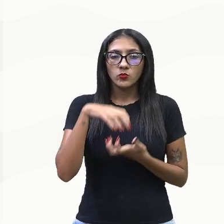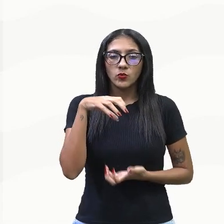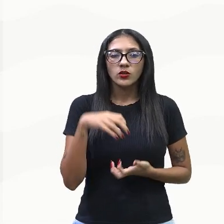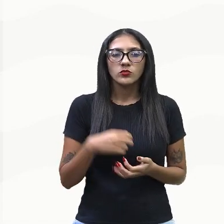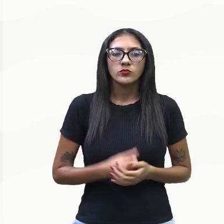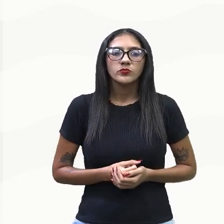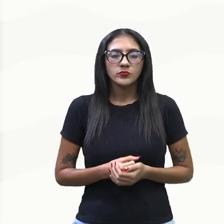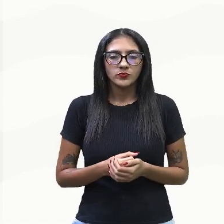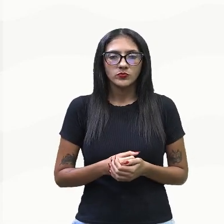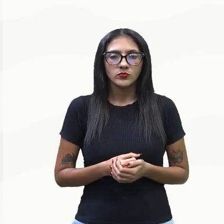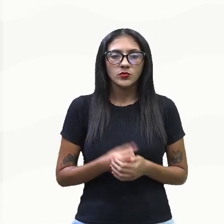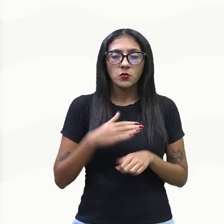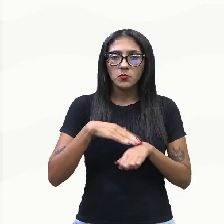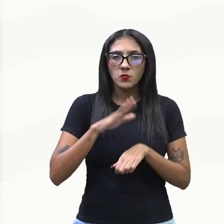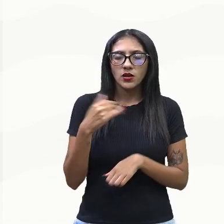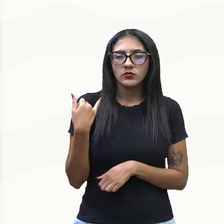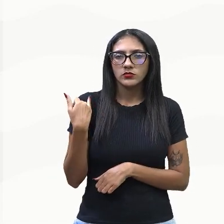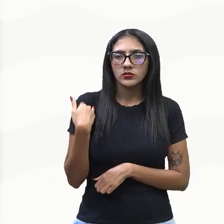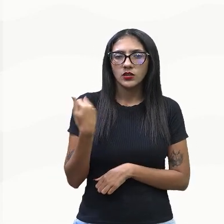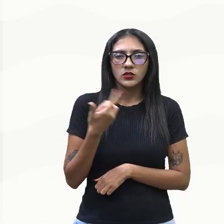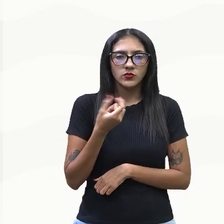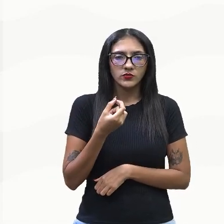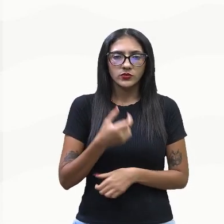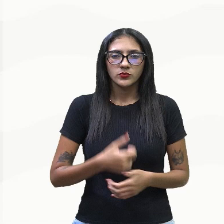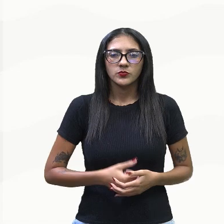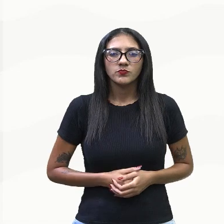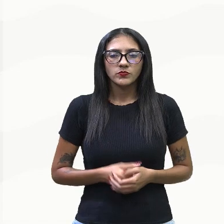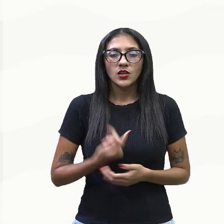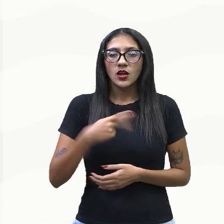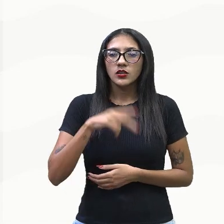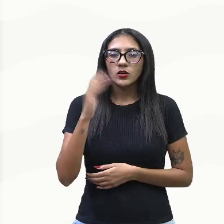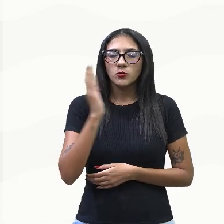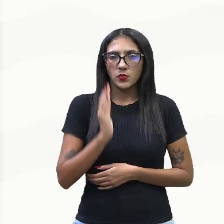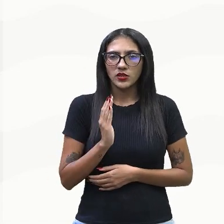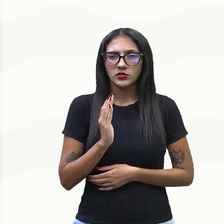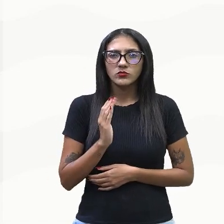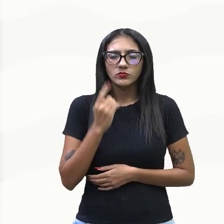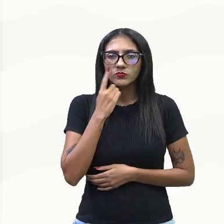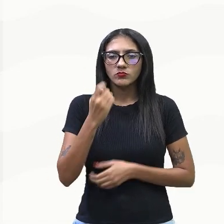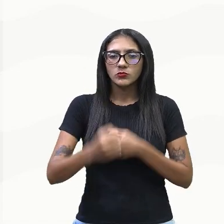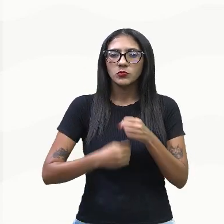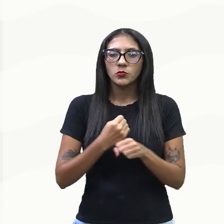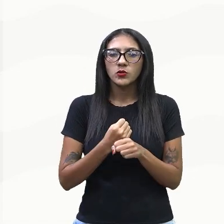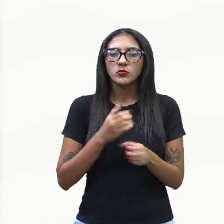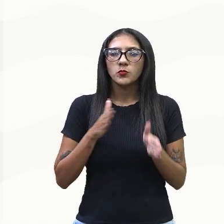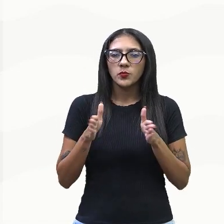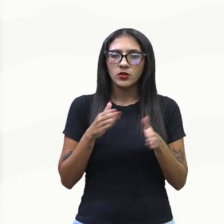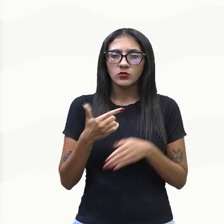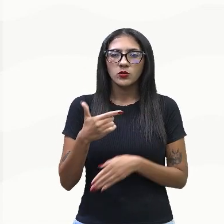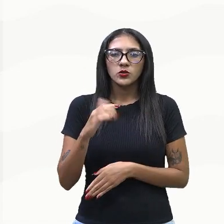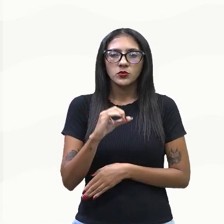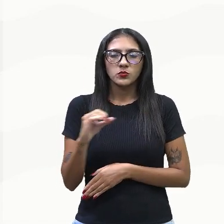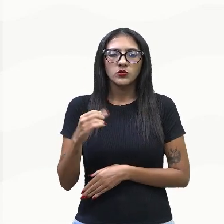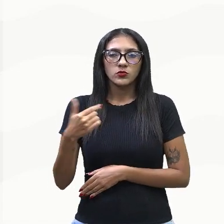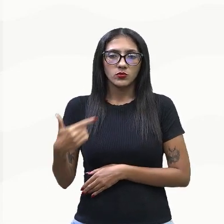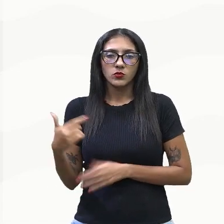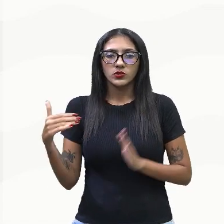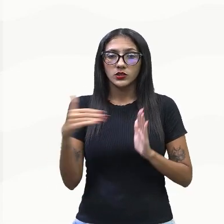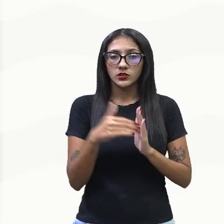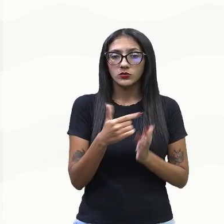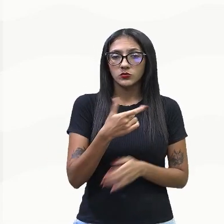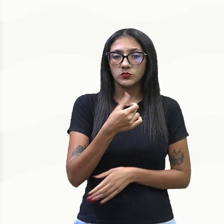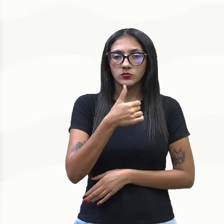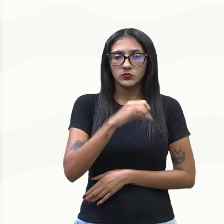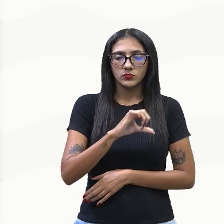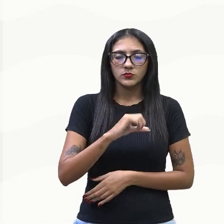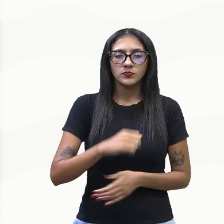anos ou mais de idade, por sexo, né? Isso no Brasil que compreende de 2002, 2003 até 2019. Aí nós temos